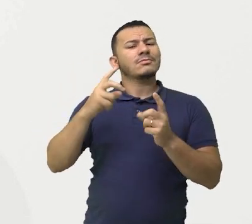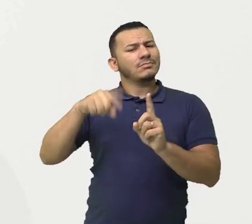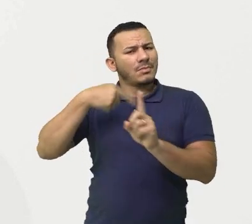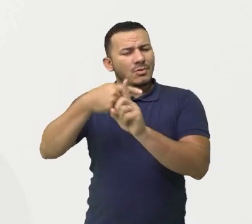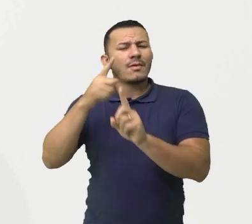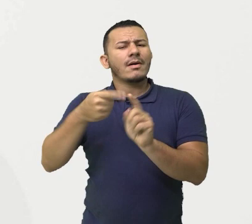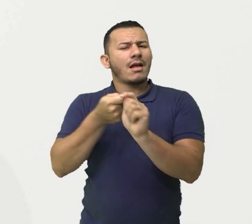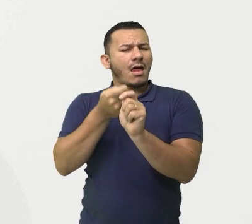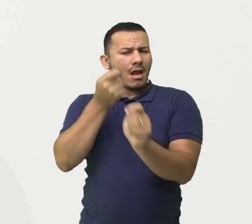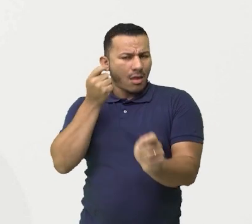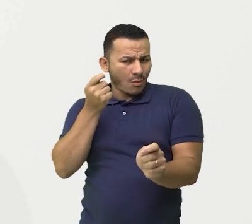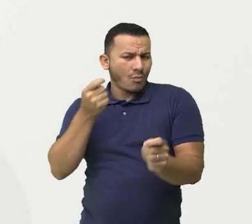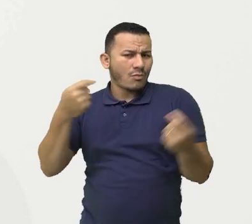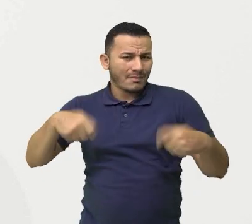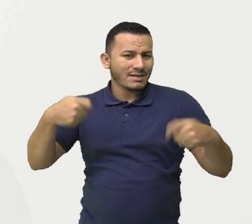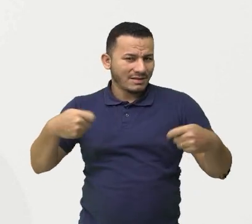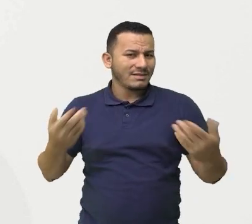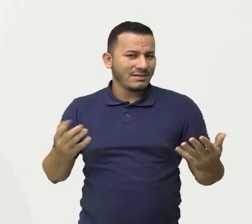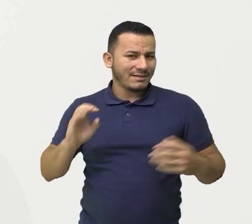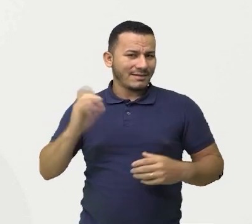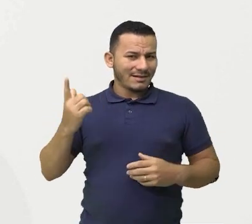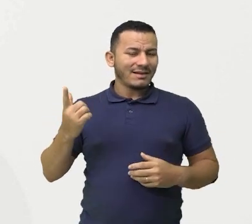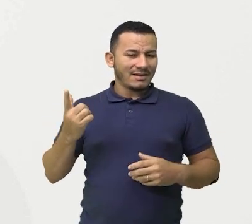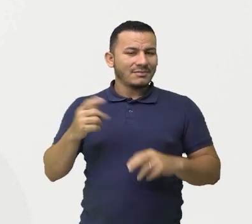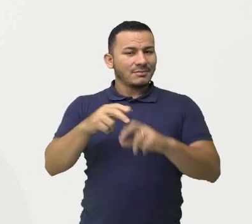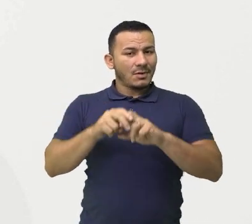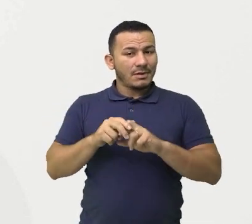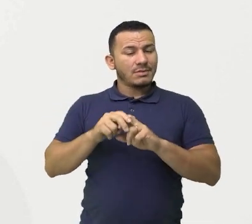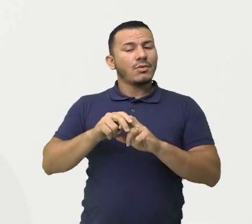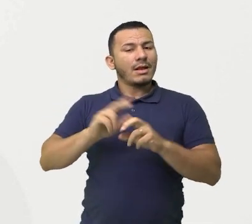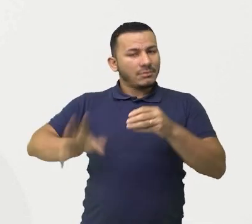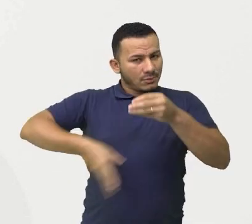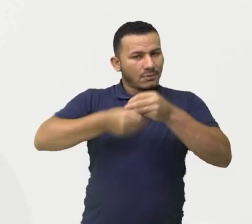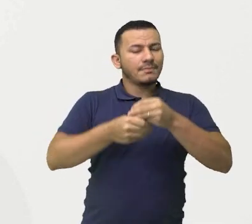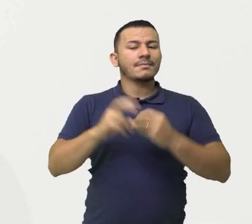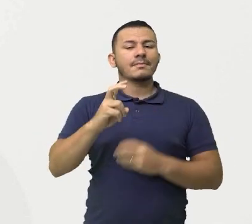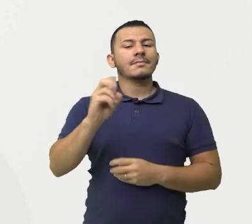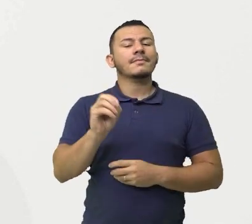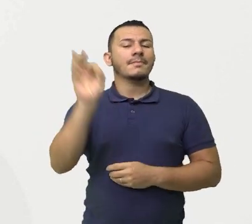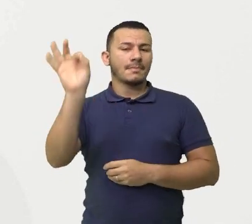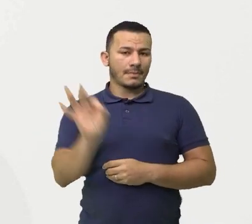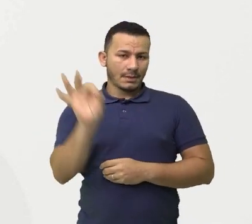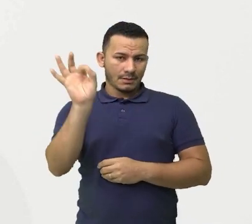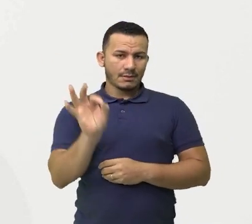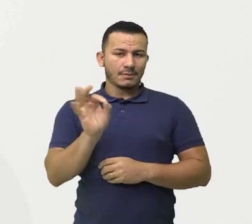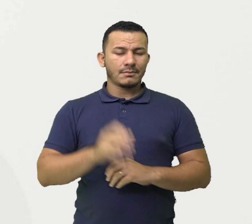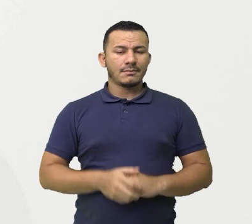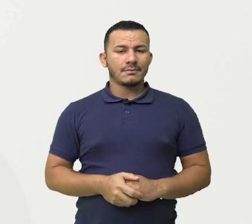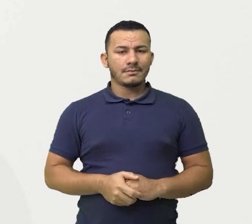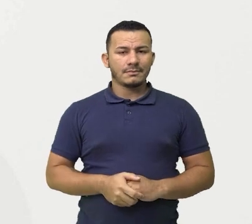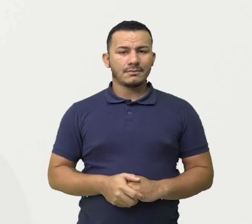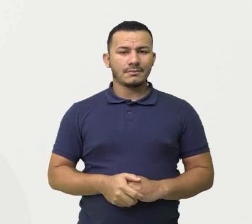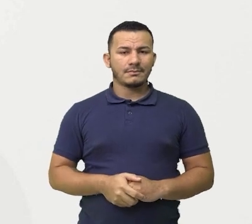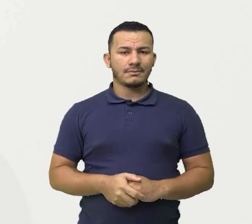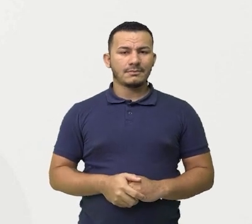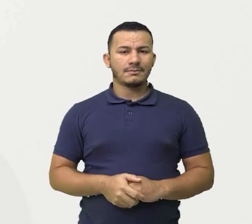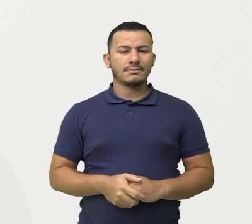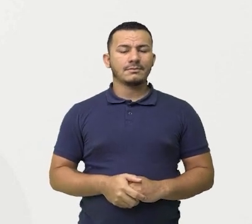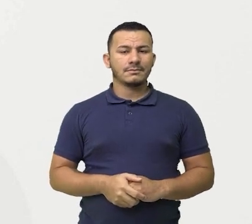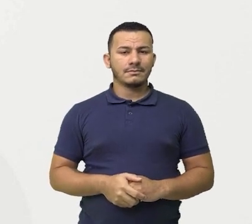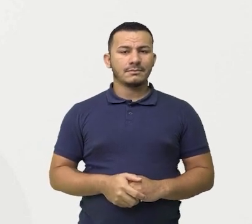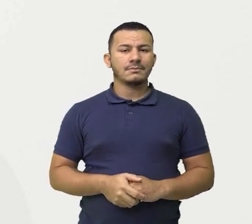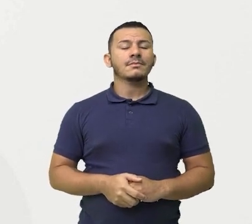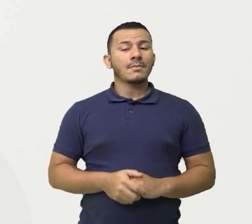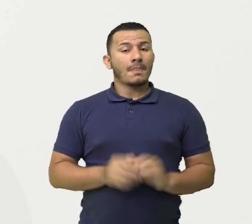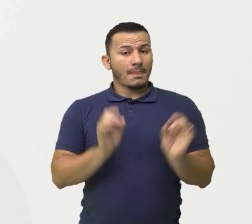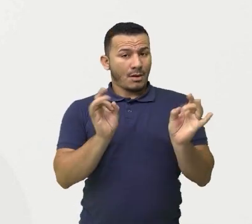um lucro, né? A ideia dele é ter um lucro aí, né? Referente à produção aí dos bolos que Marcos fabrica. E sabendo que ele